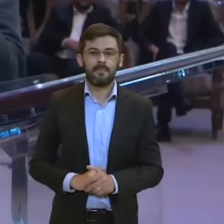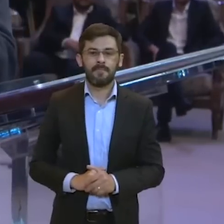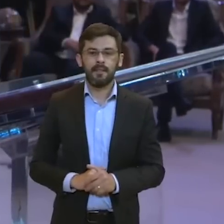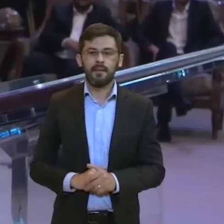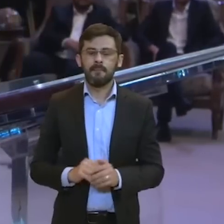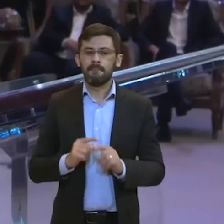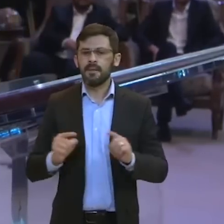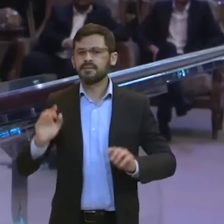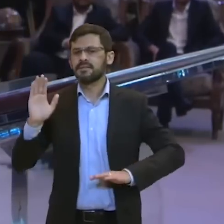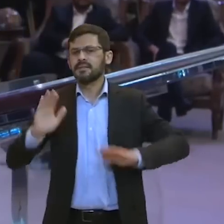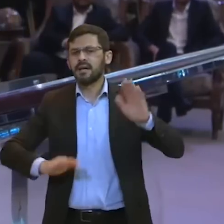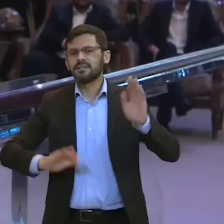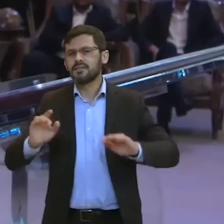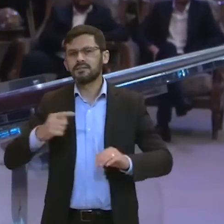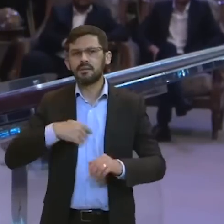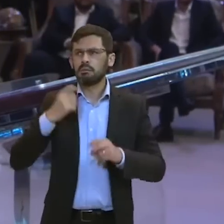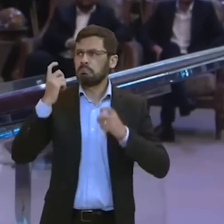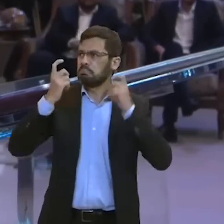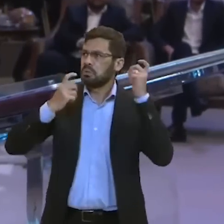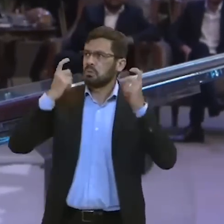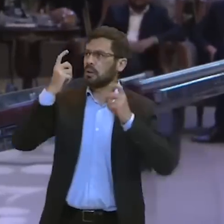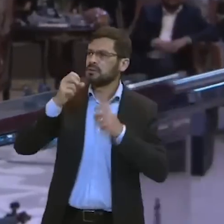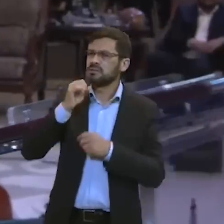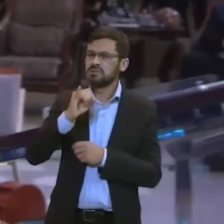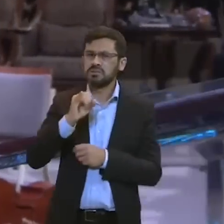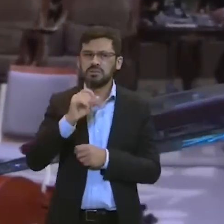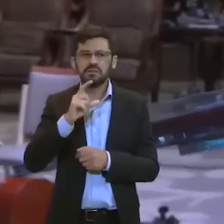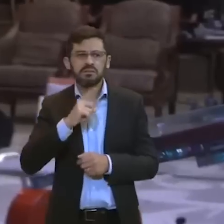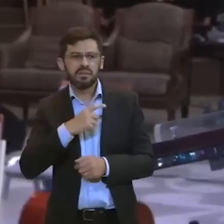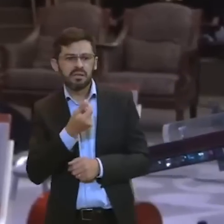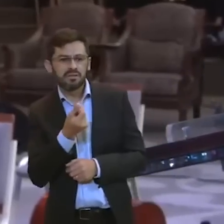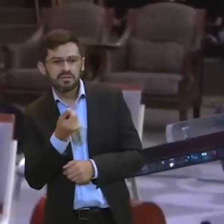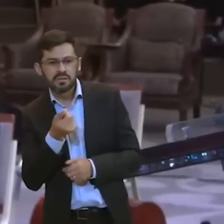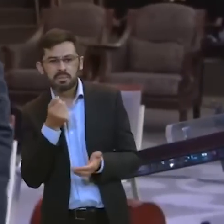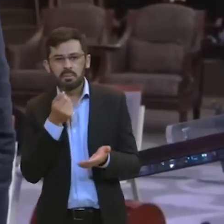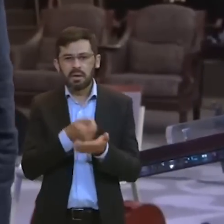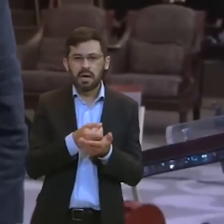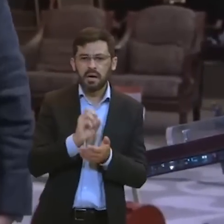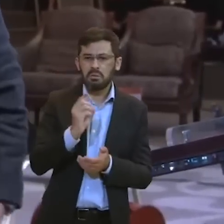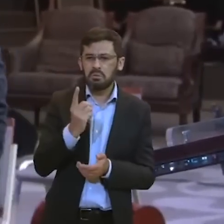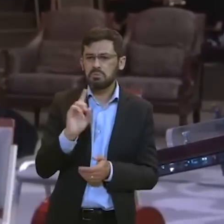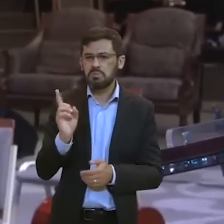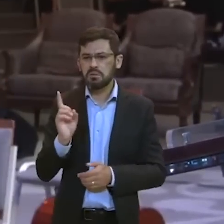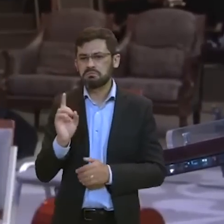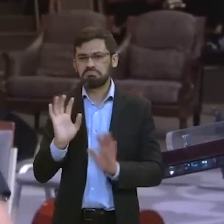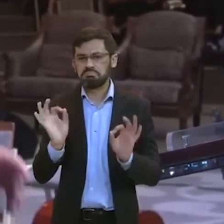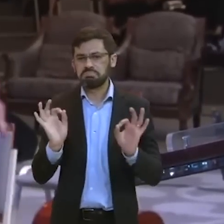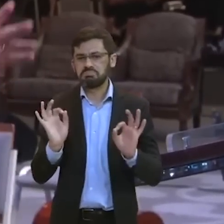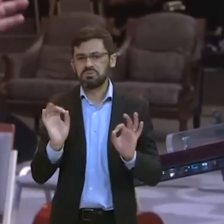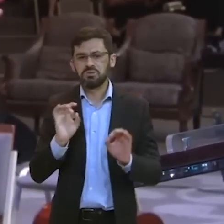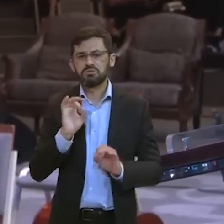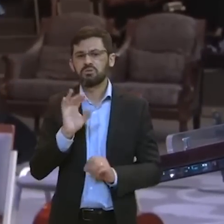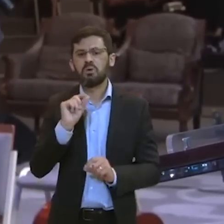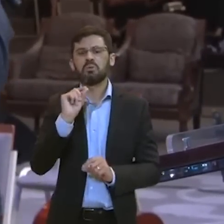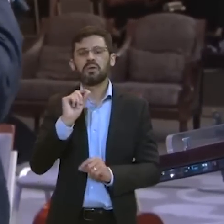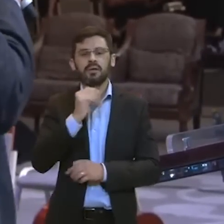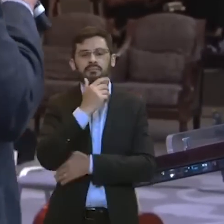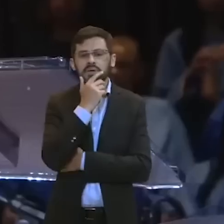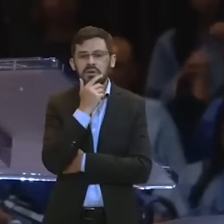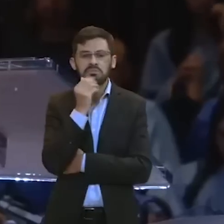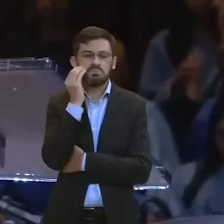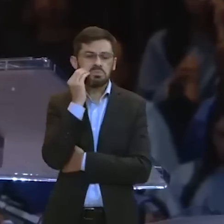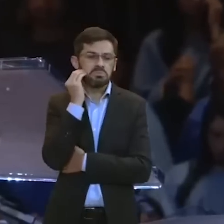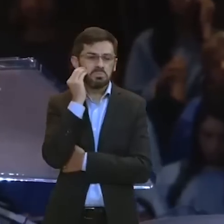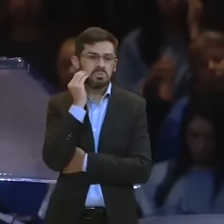E que às vezes você nem está preocupado se tem dinheiro ou não tem dinheiro para pagar isso. Você simplesmente